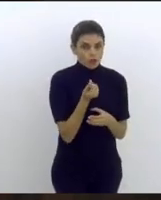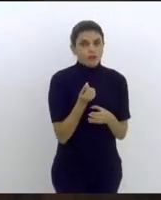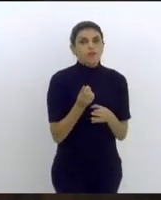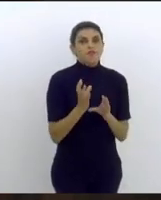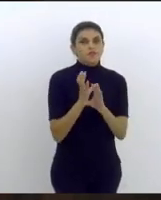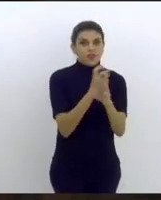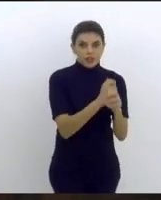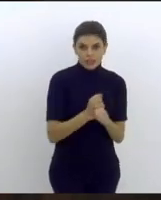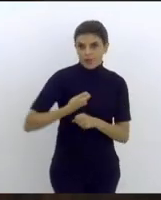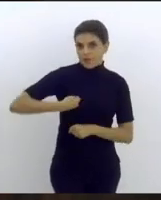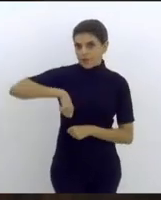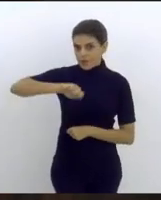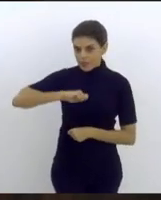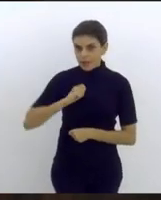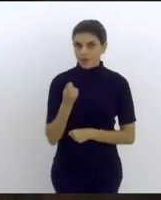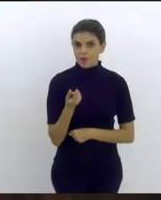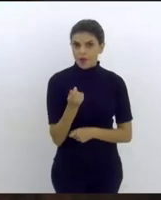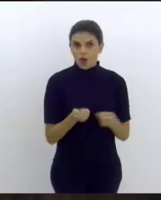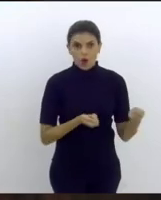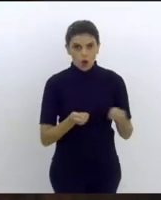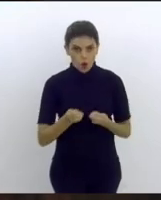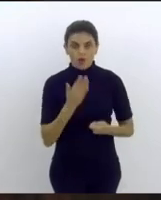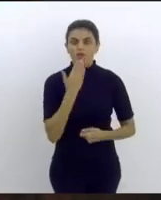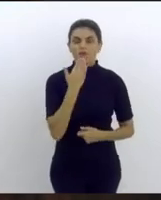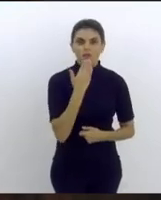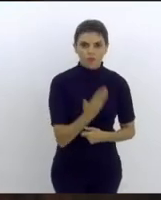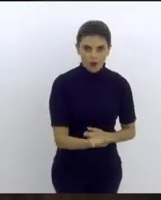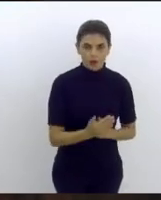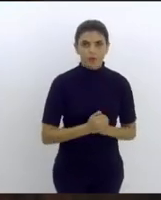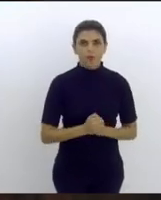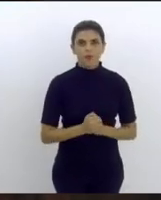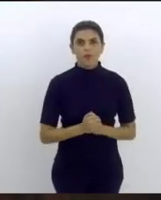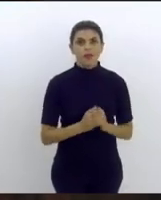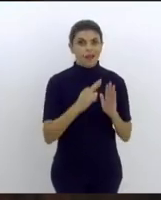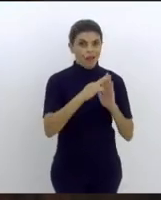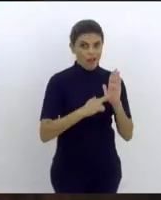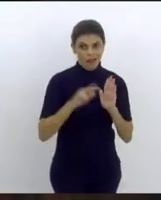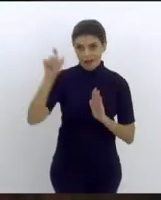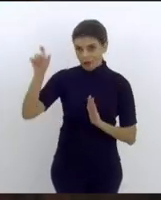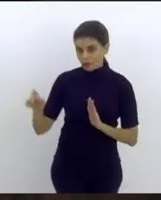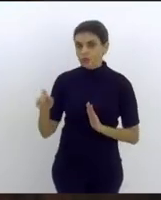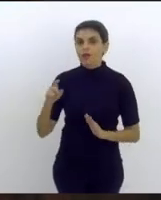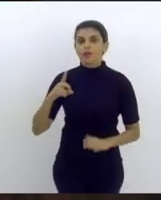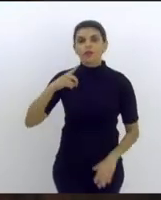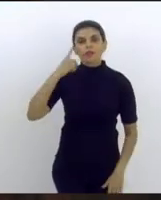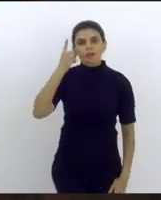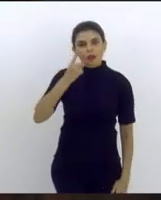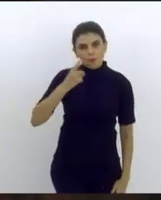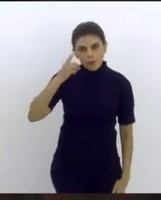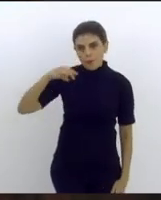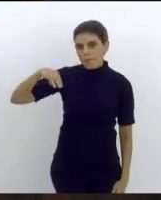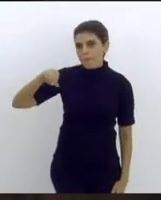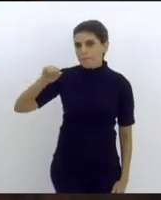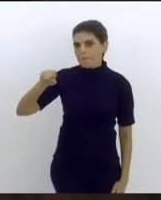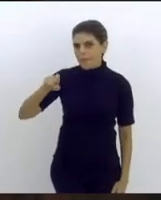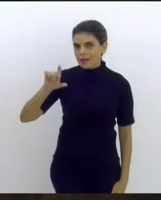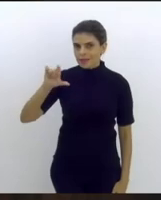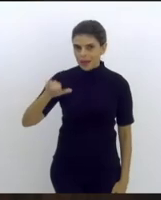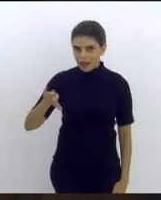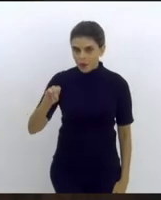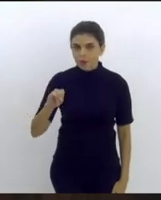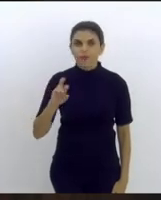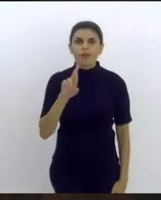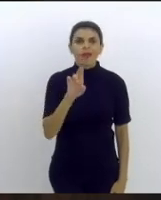Finanças fiscalização financeira e controle favorável relatores deputados Max Lemos Renan